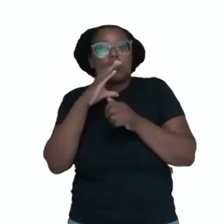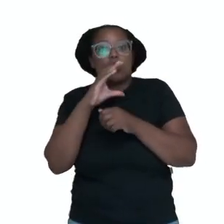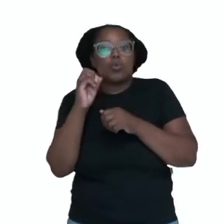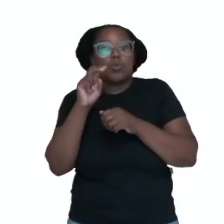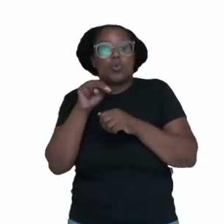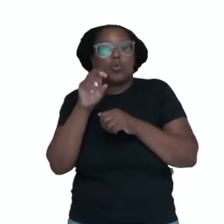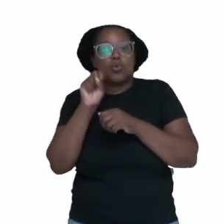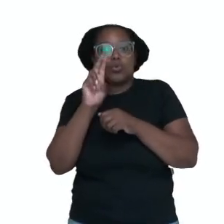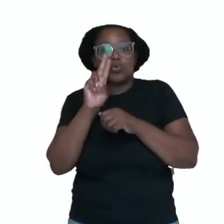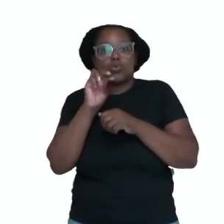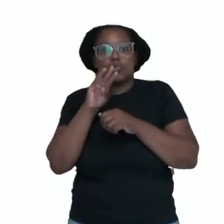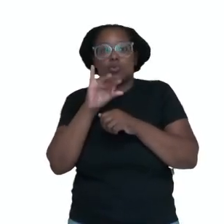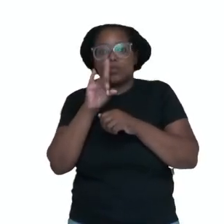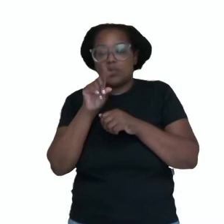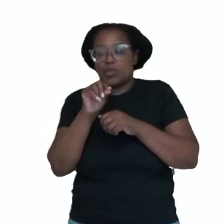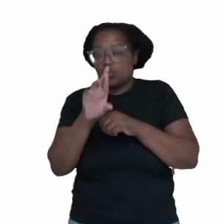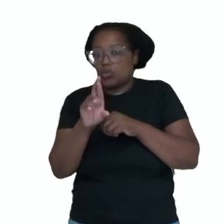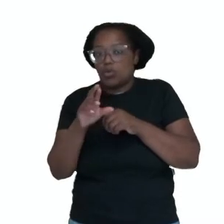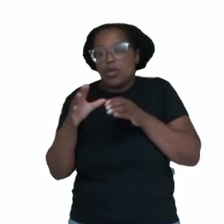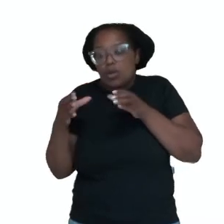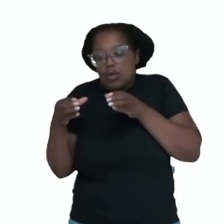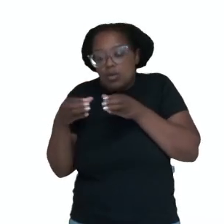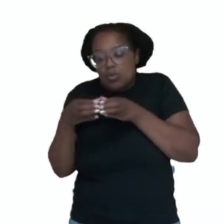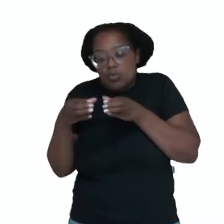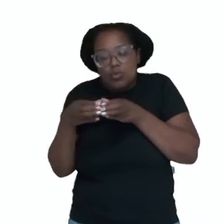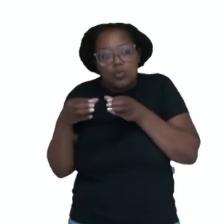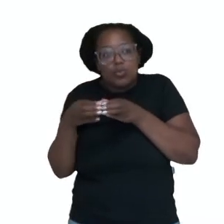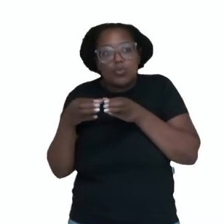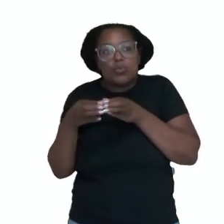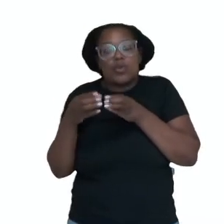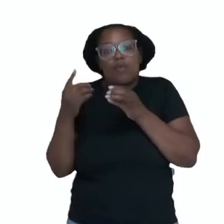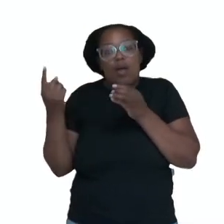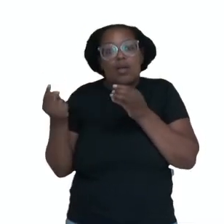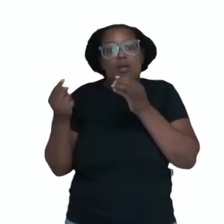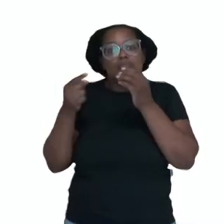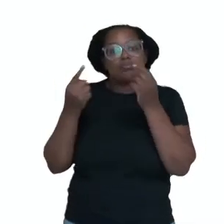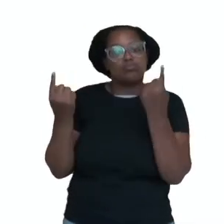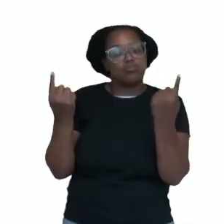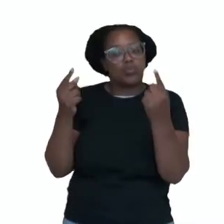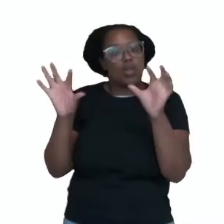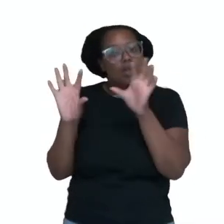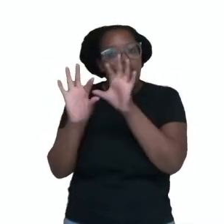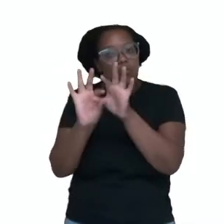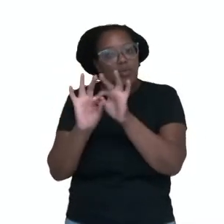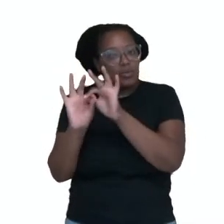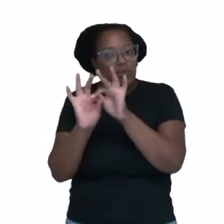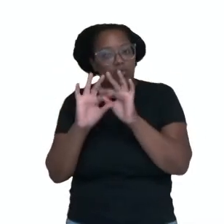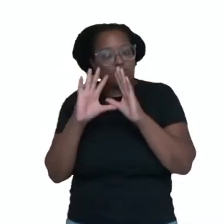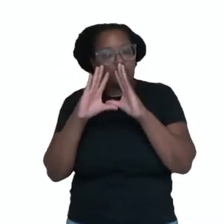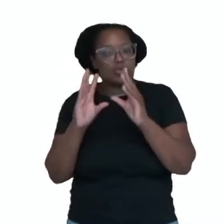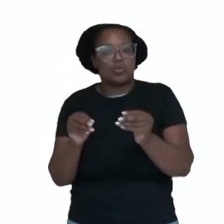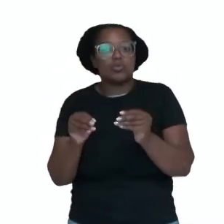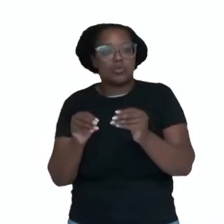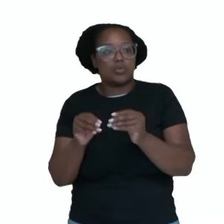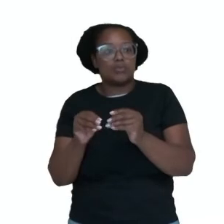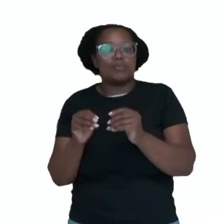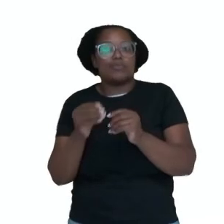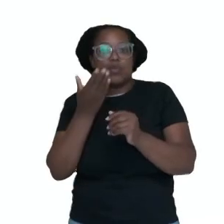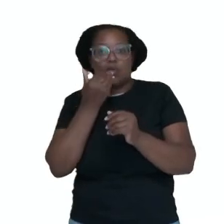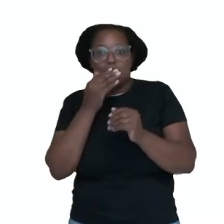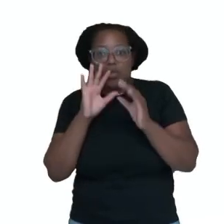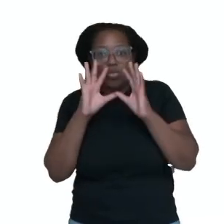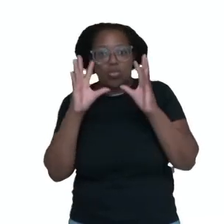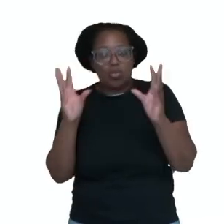do produtor, o consumidor secundário que se alimenta do primário e o decompositor que vai se alimentar de todos esses